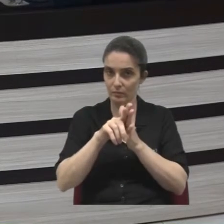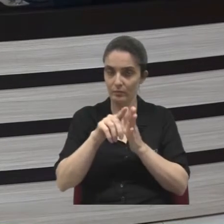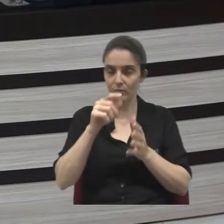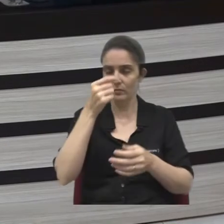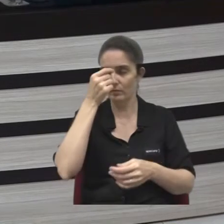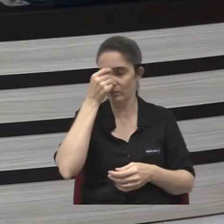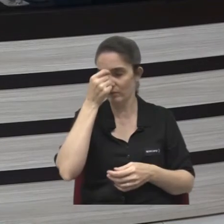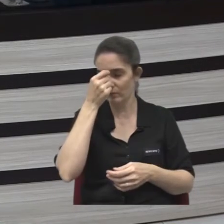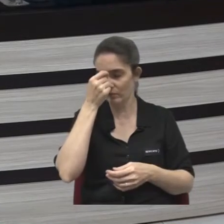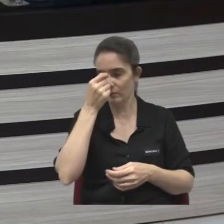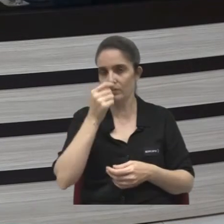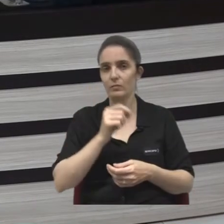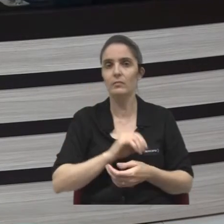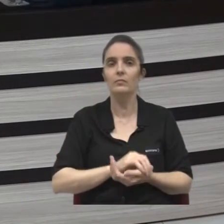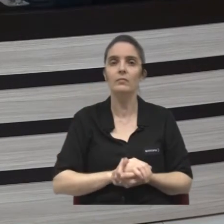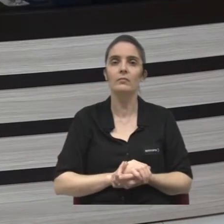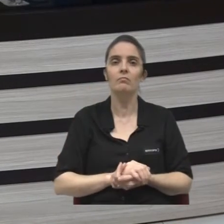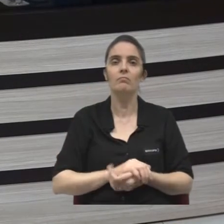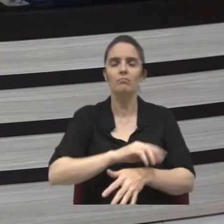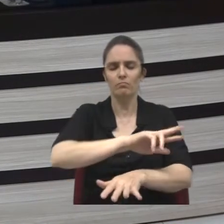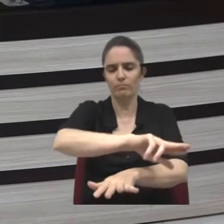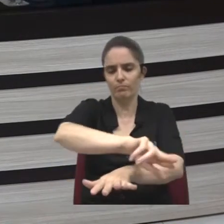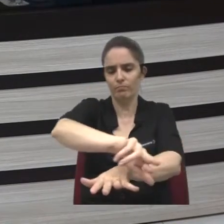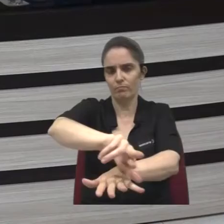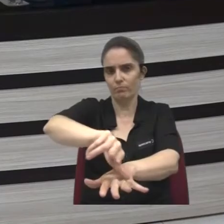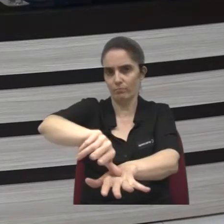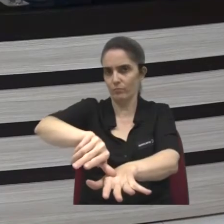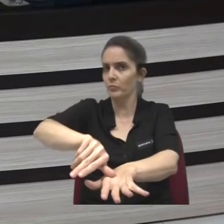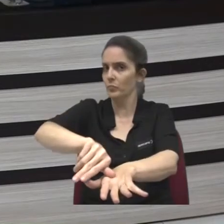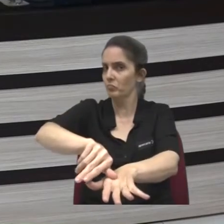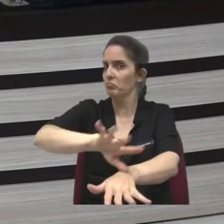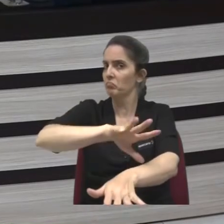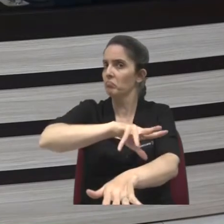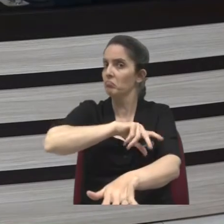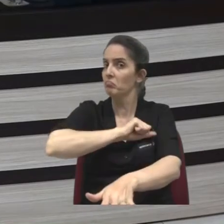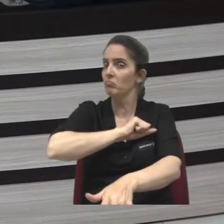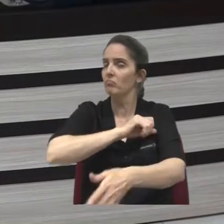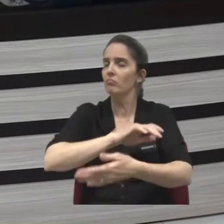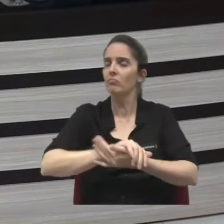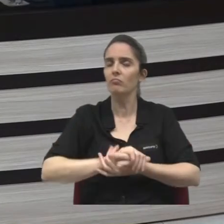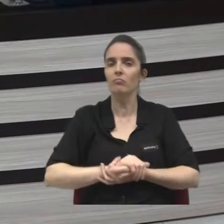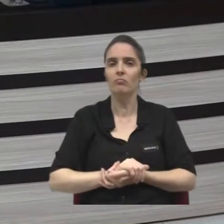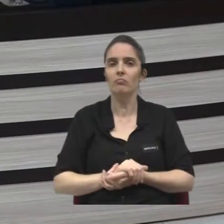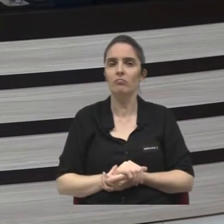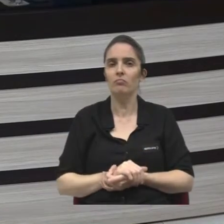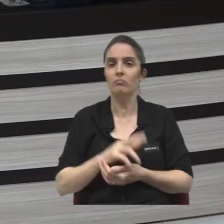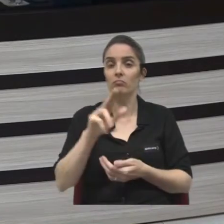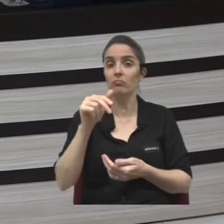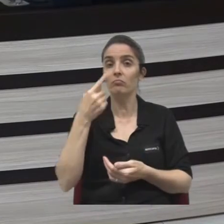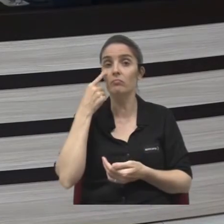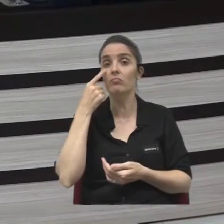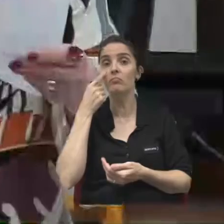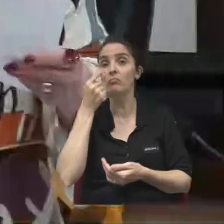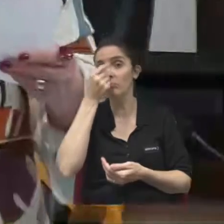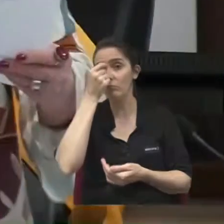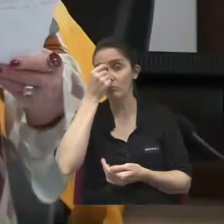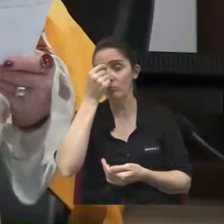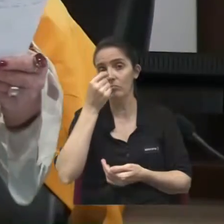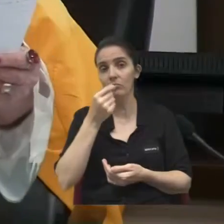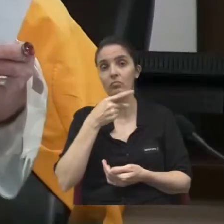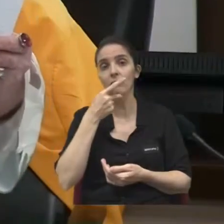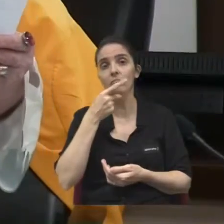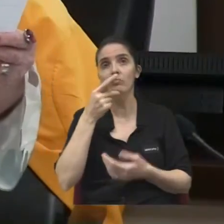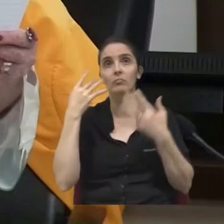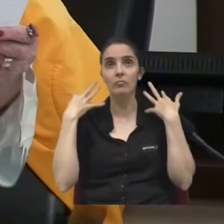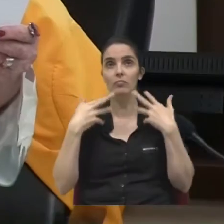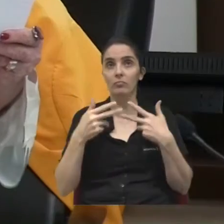vereador. Foram vários requerimentos e até gostei de ver. Nunca vi o senhor falar tanto de animal como o senhor está se preocupando agora. Isso para mim é ótimo,